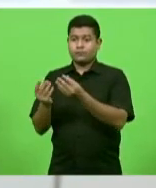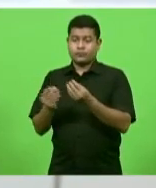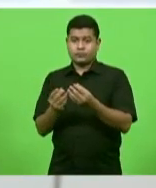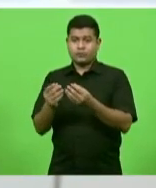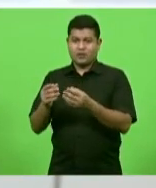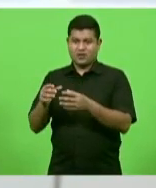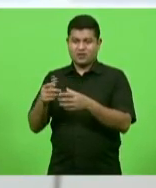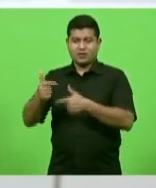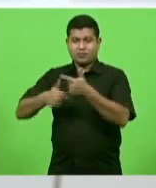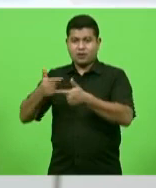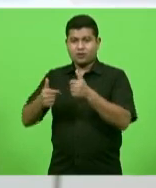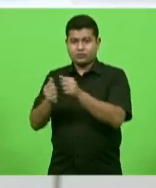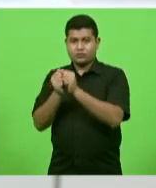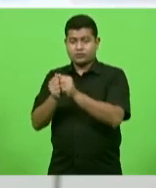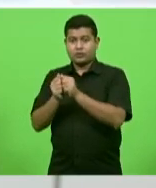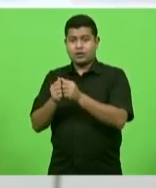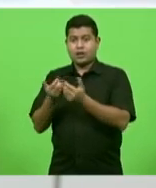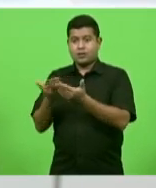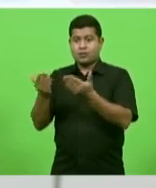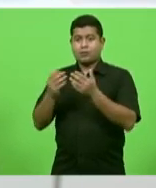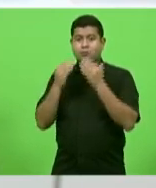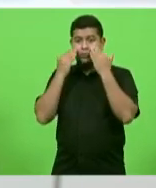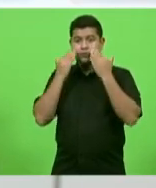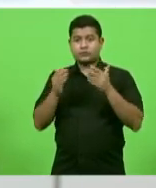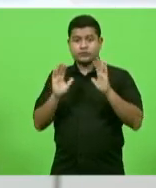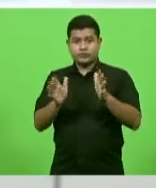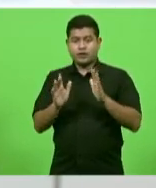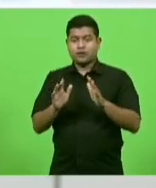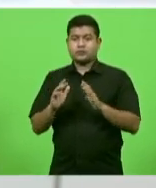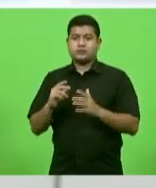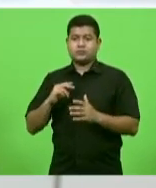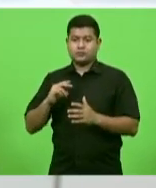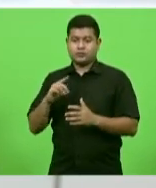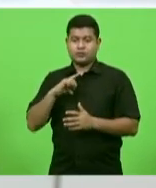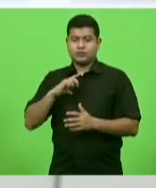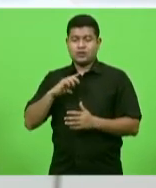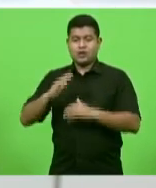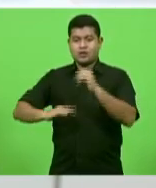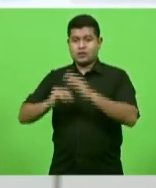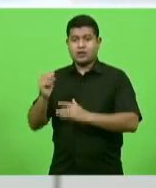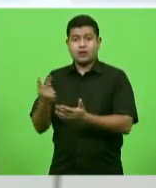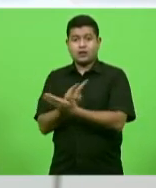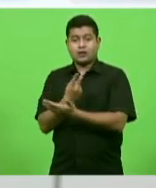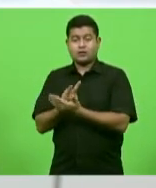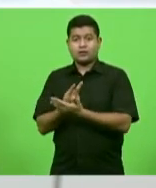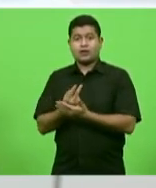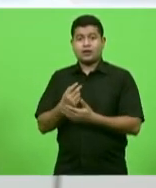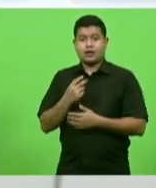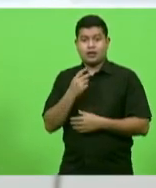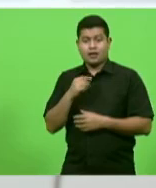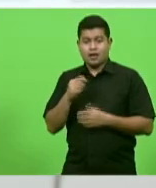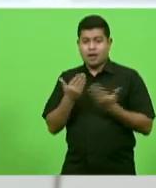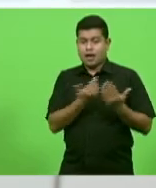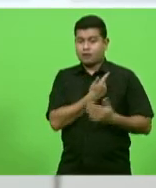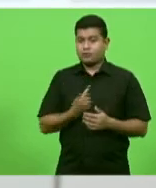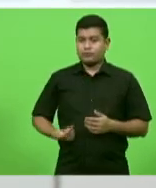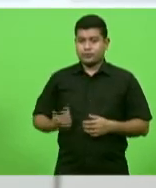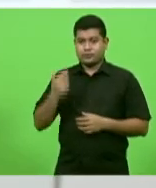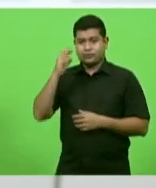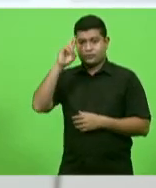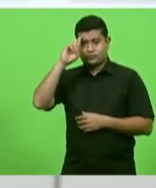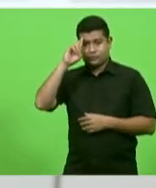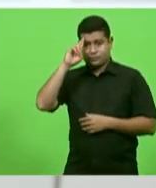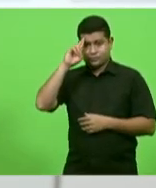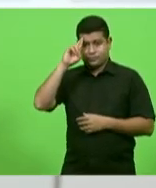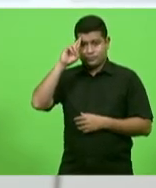mesmo quando escancaradas ilícitos o governador conferiu a Douglas Borba e Elson se referiam